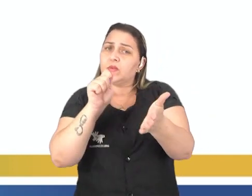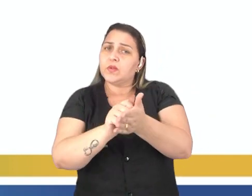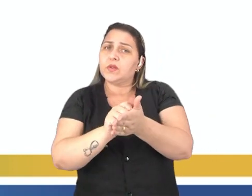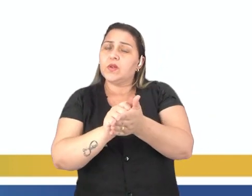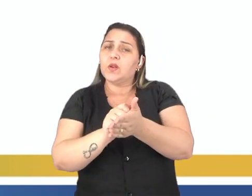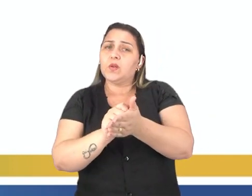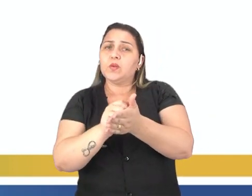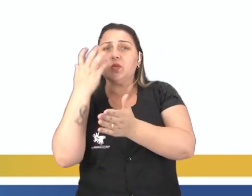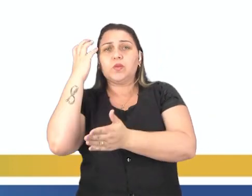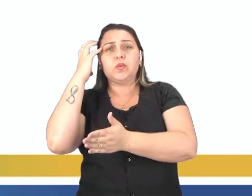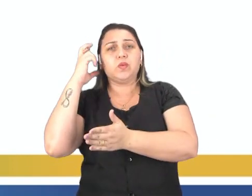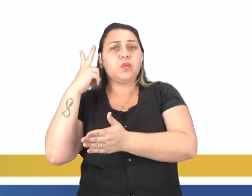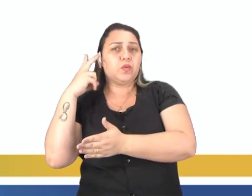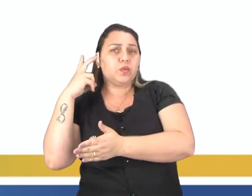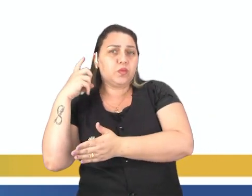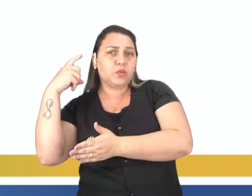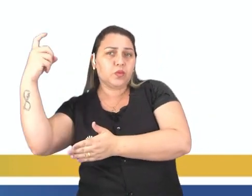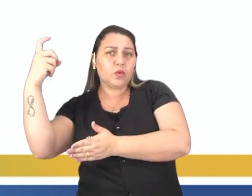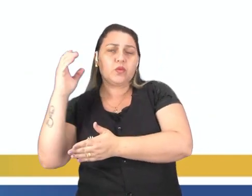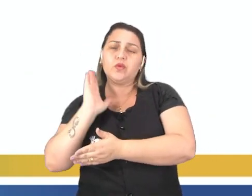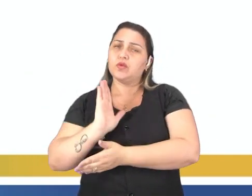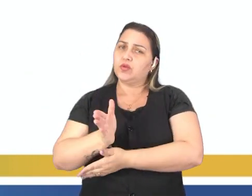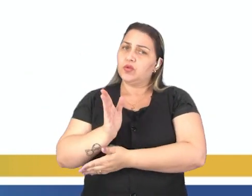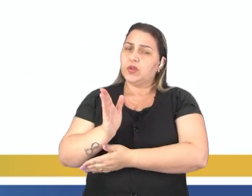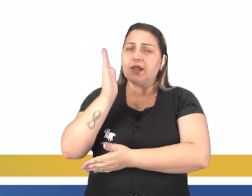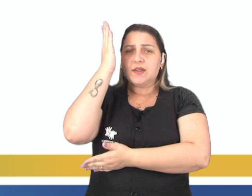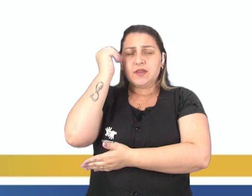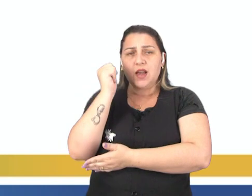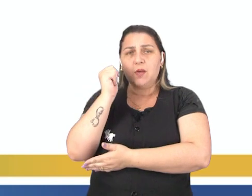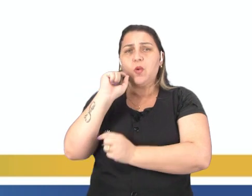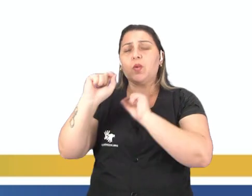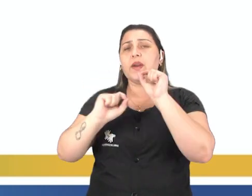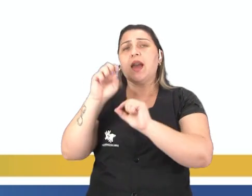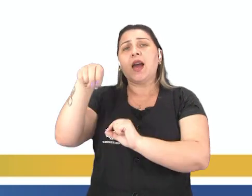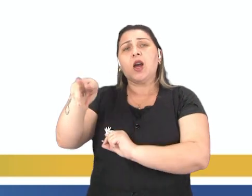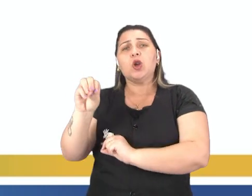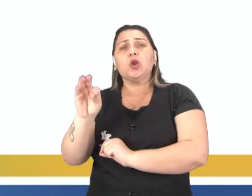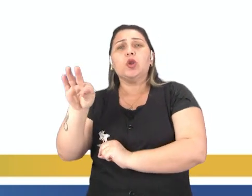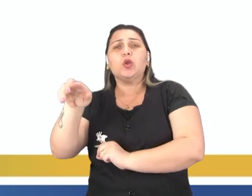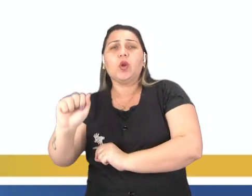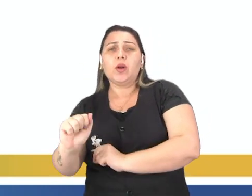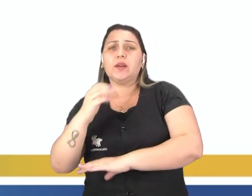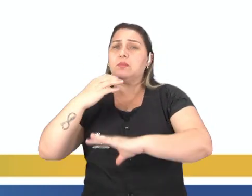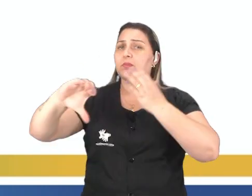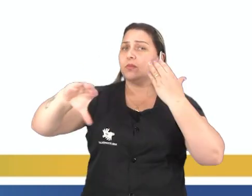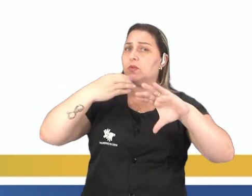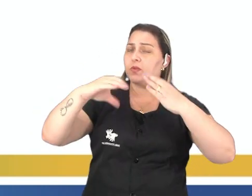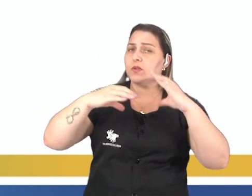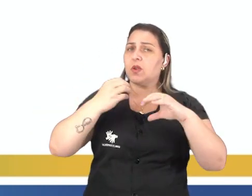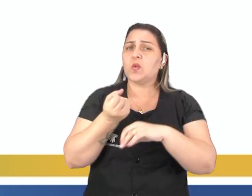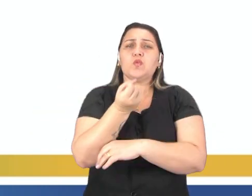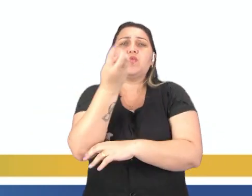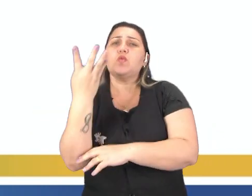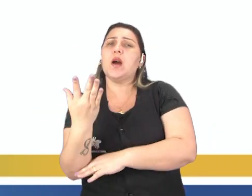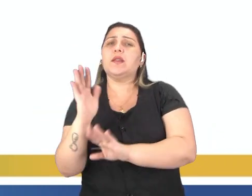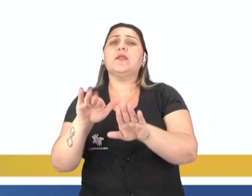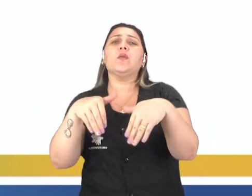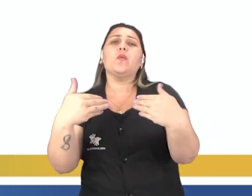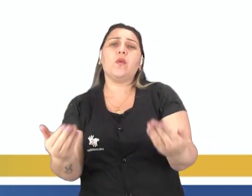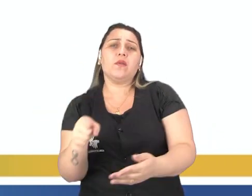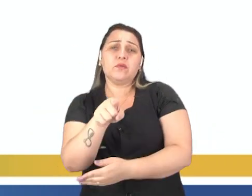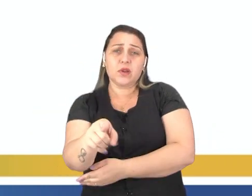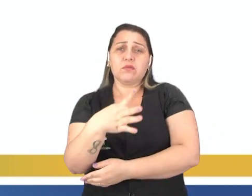um som? Já ouviu falar nisso? O que é uma nota musical? Quantas e quais são?